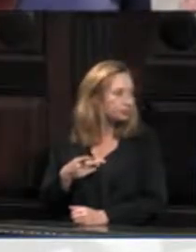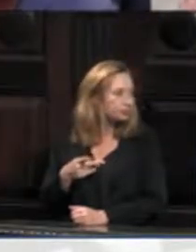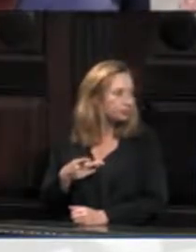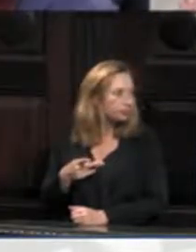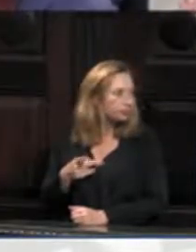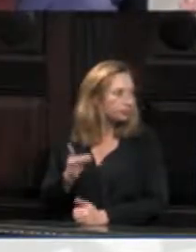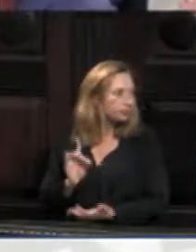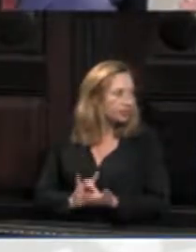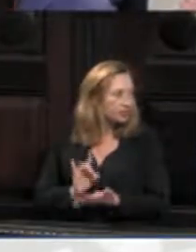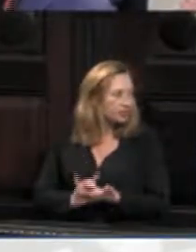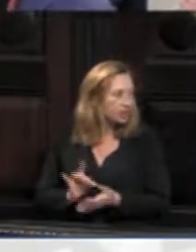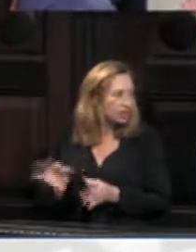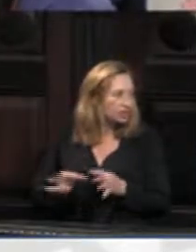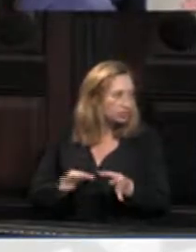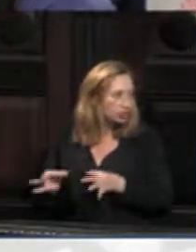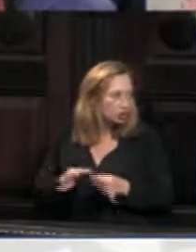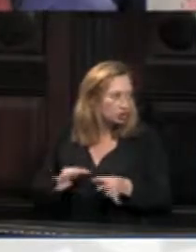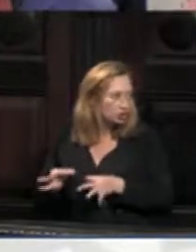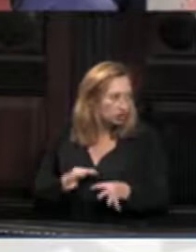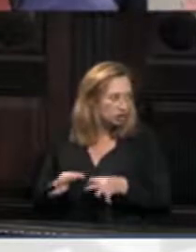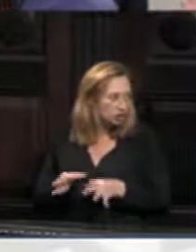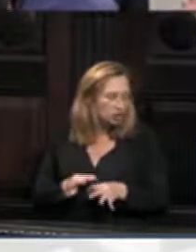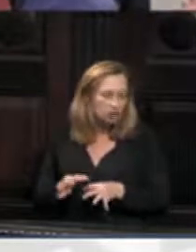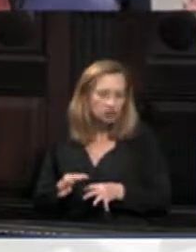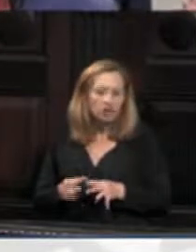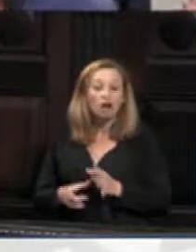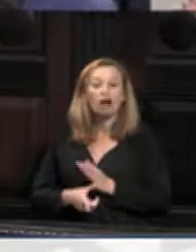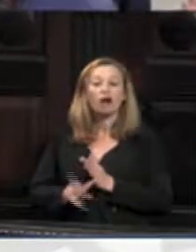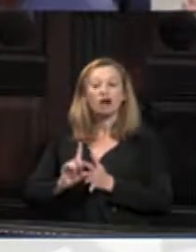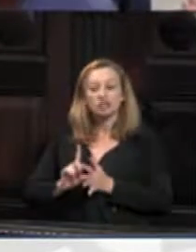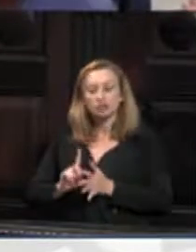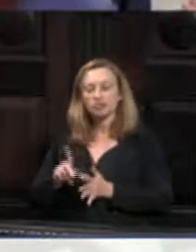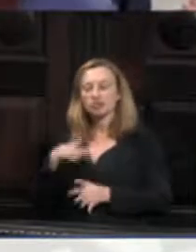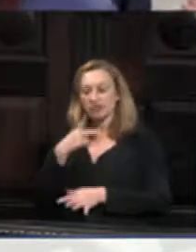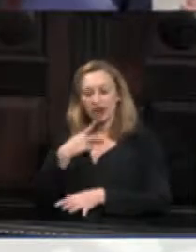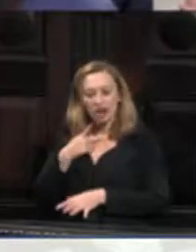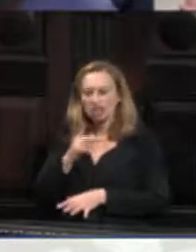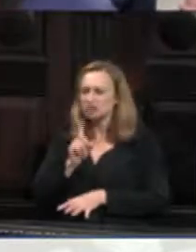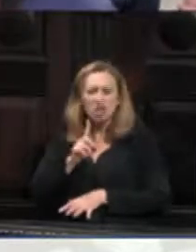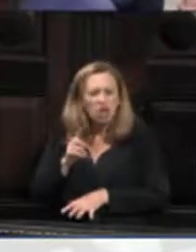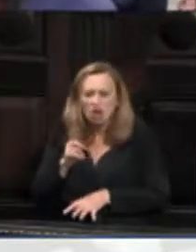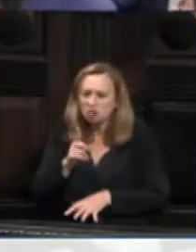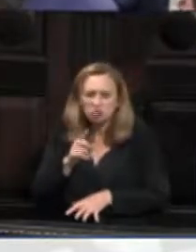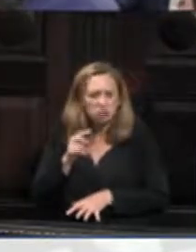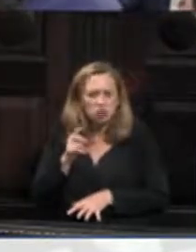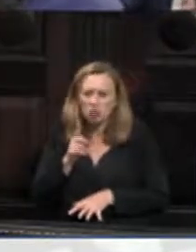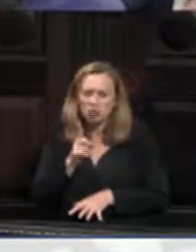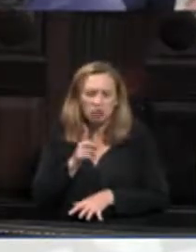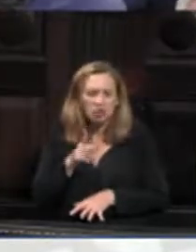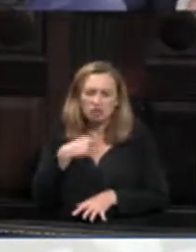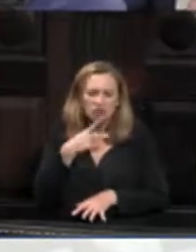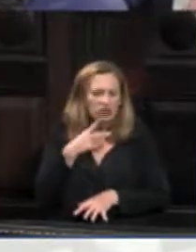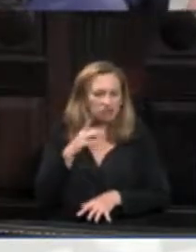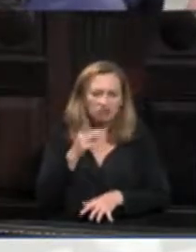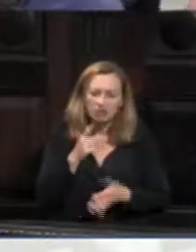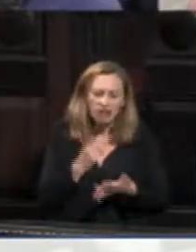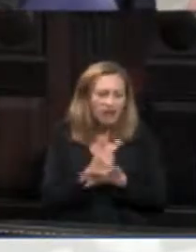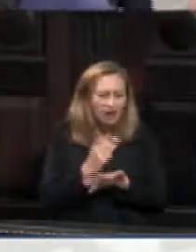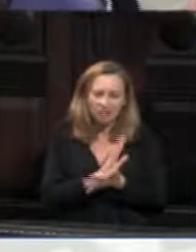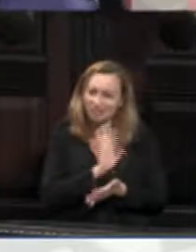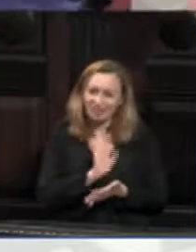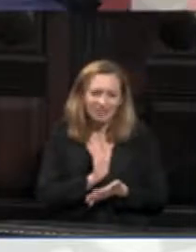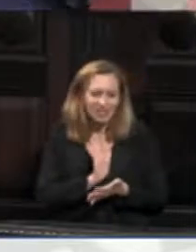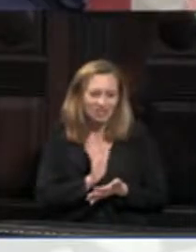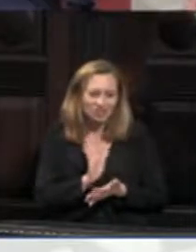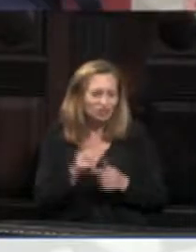na verdade, esse projeto a gente tentou que viesse a pauta antes. Não estou acusando Não, claro, de nada, pelo contrário. Se